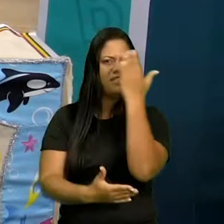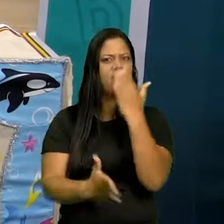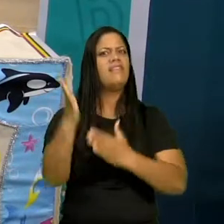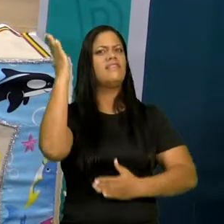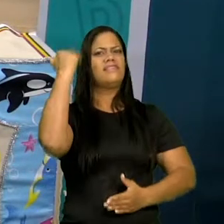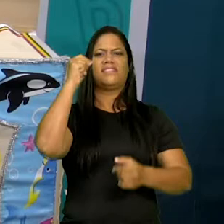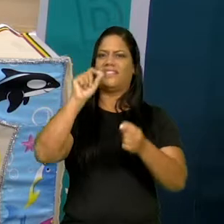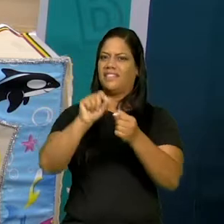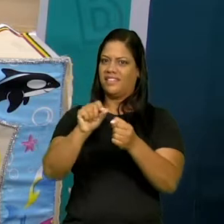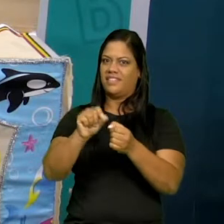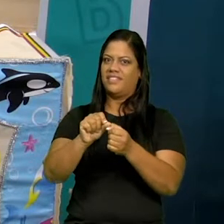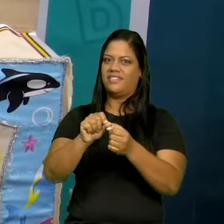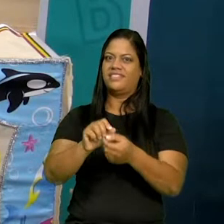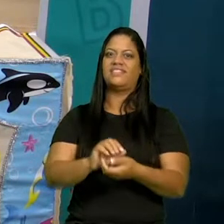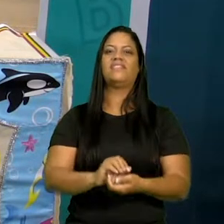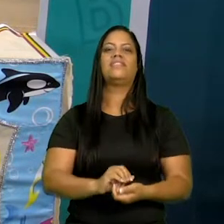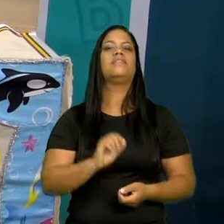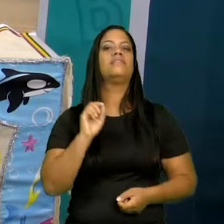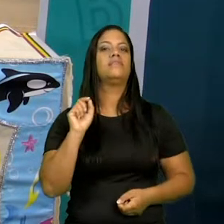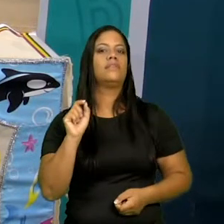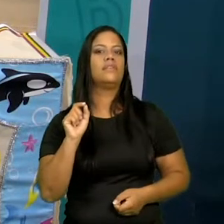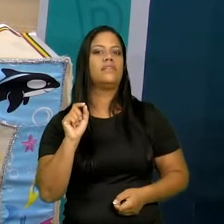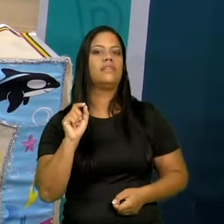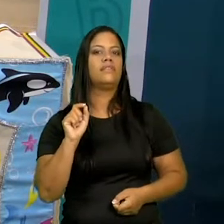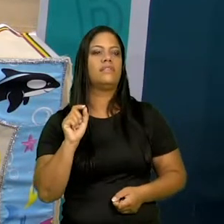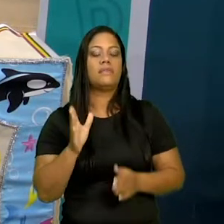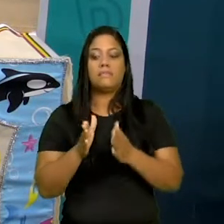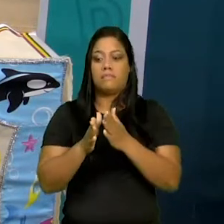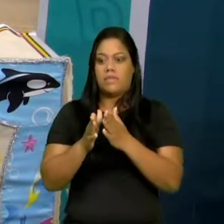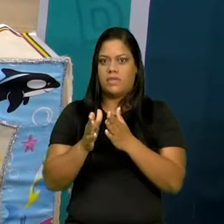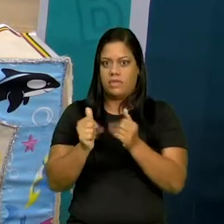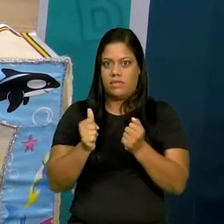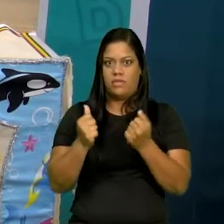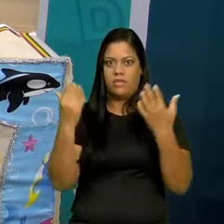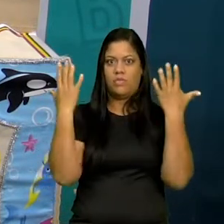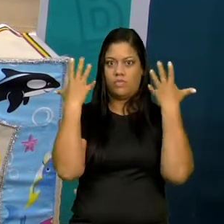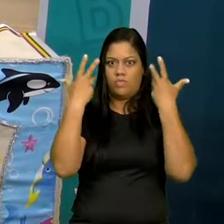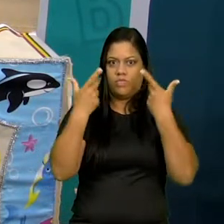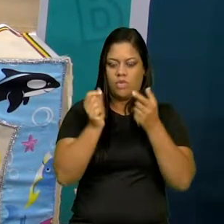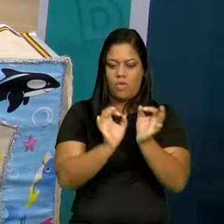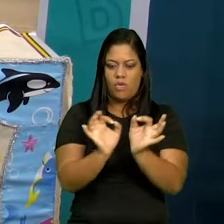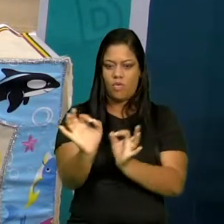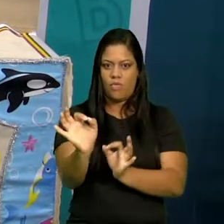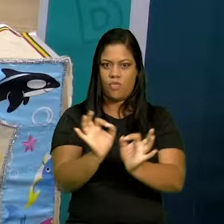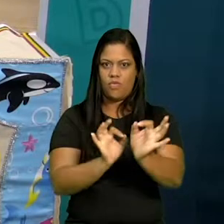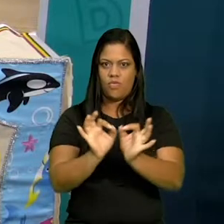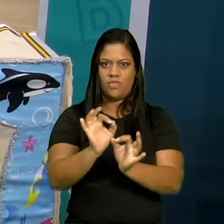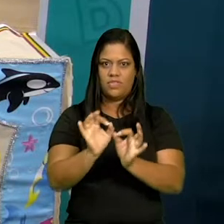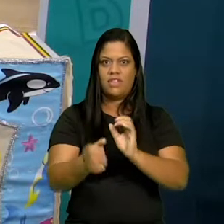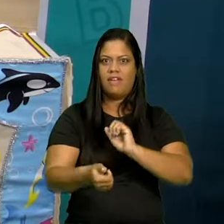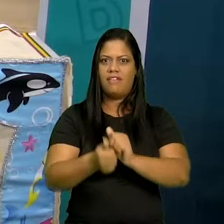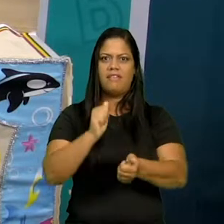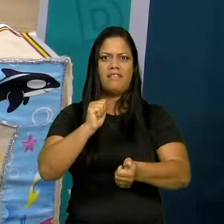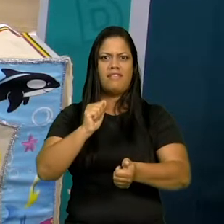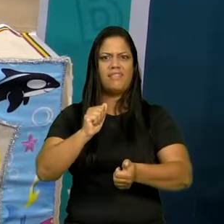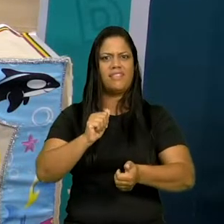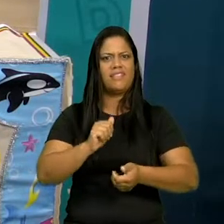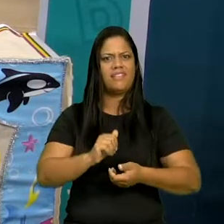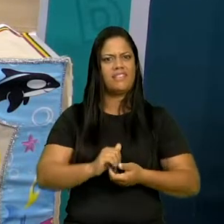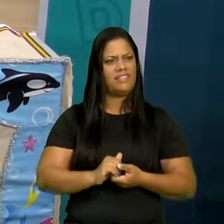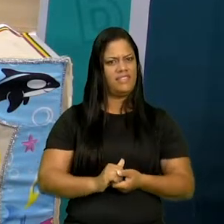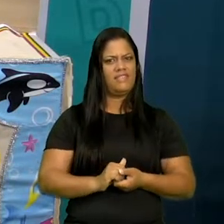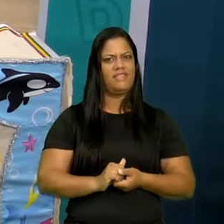fez? O quê? Pediu para os animais organizar uma corrida, crianças.